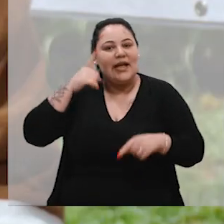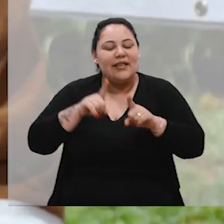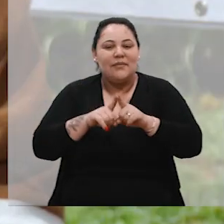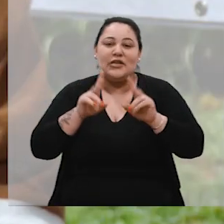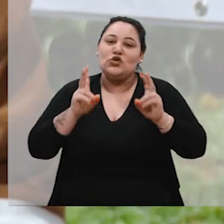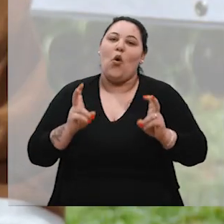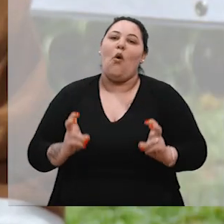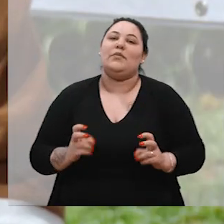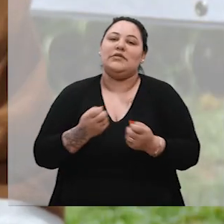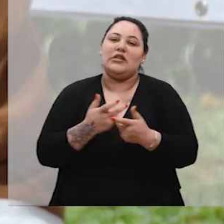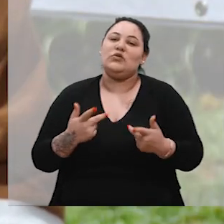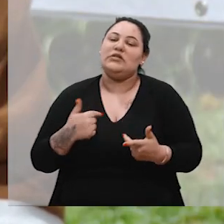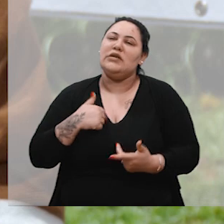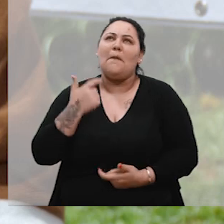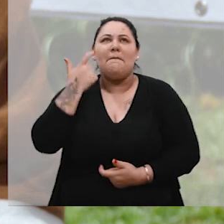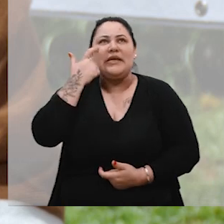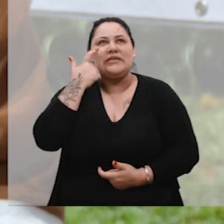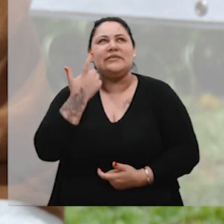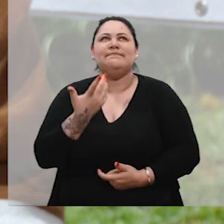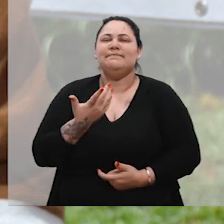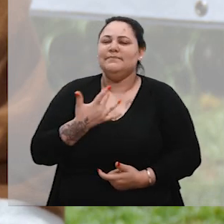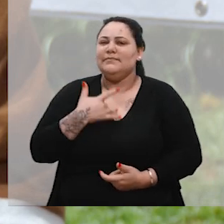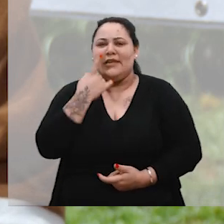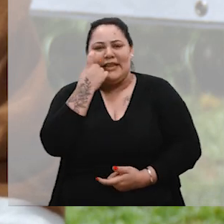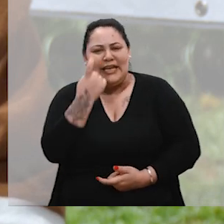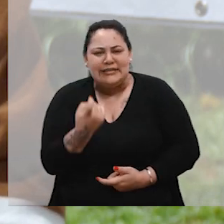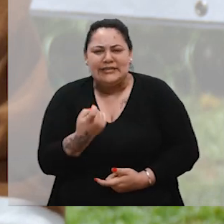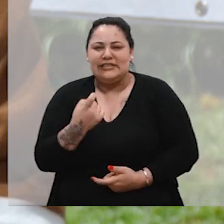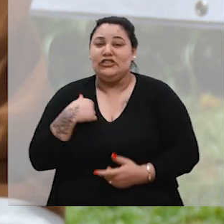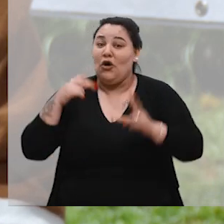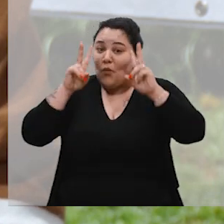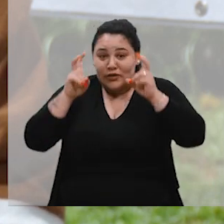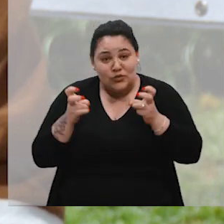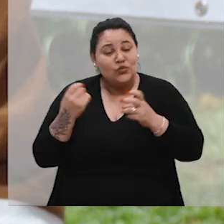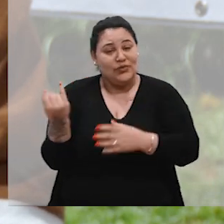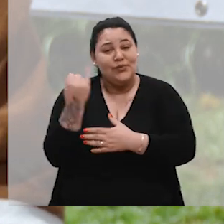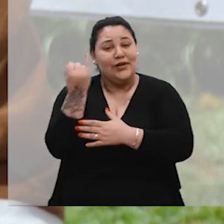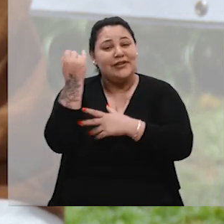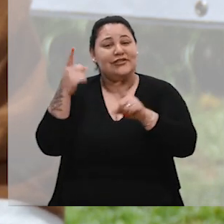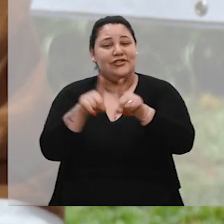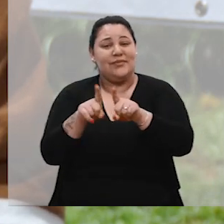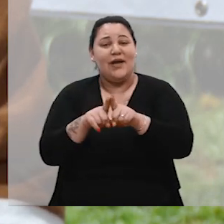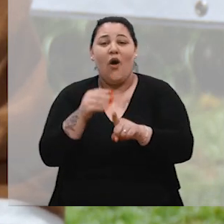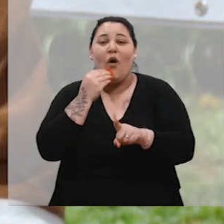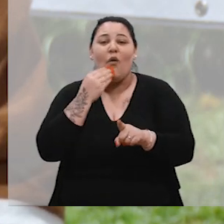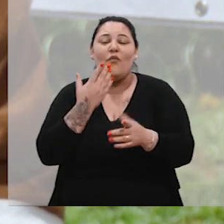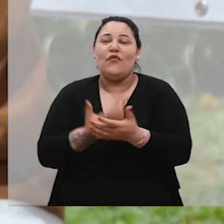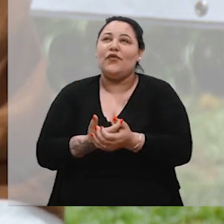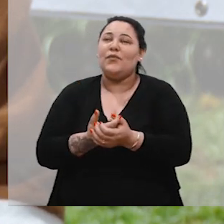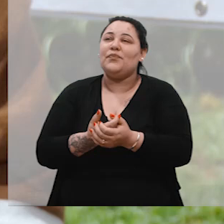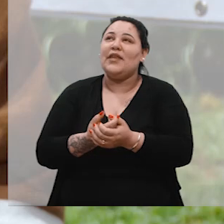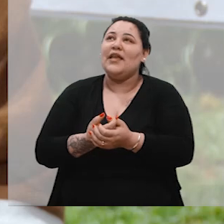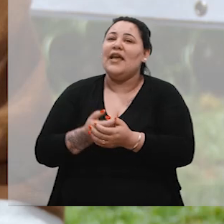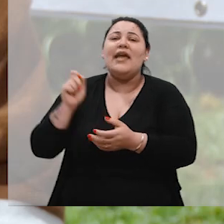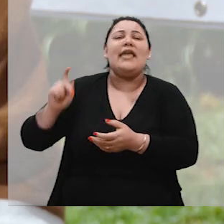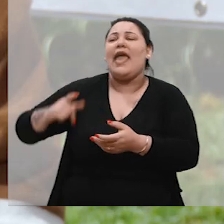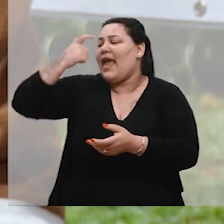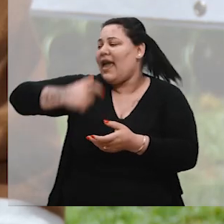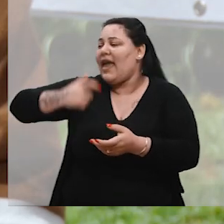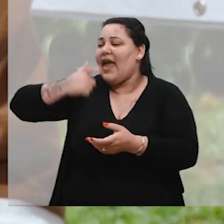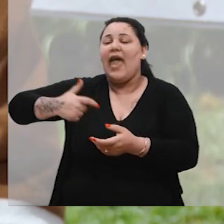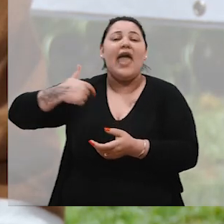sobre isso e pensei que seria interessante, né? Uma temática bem interessante. Quem era a